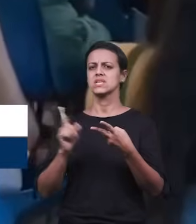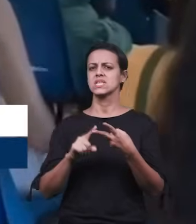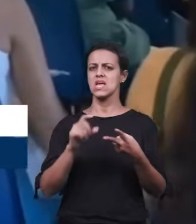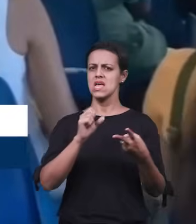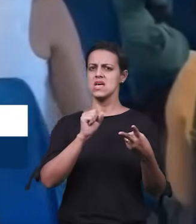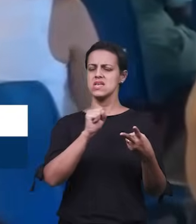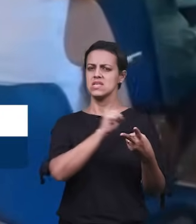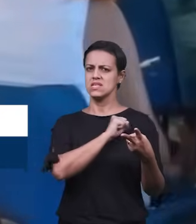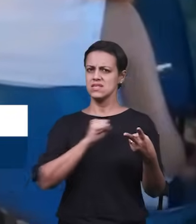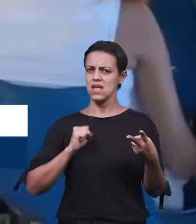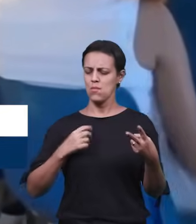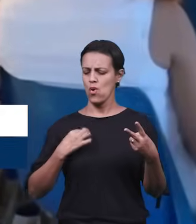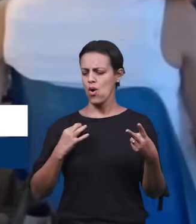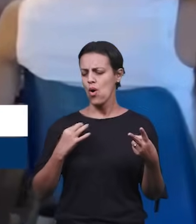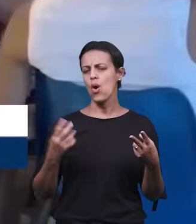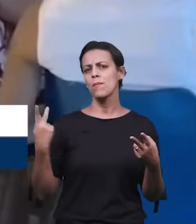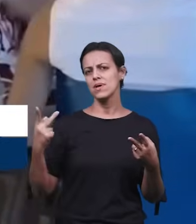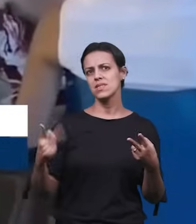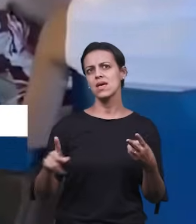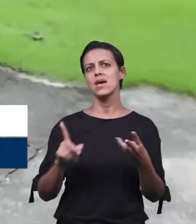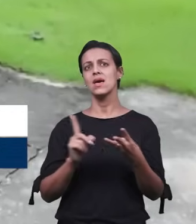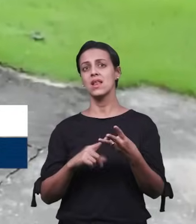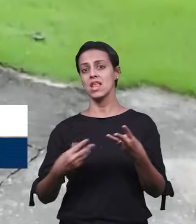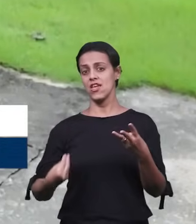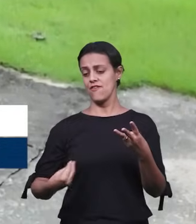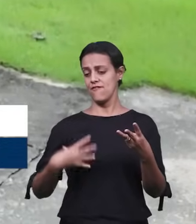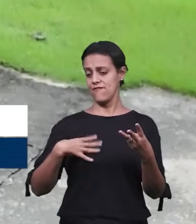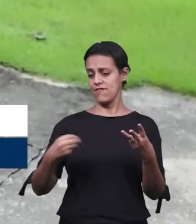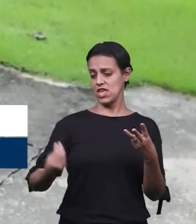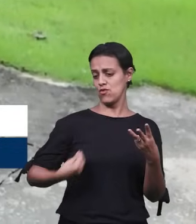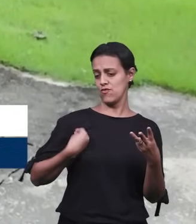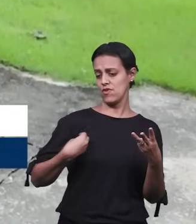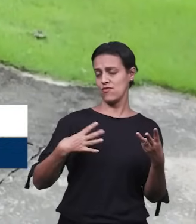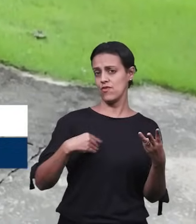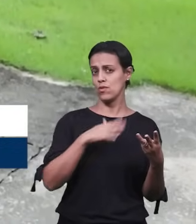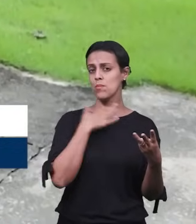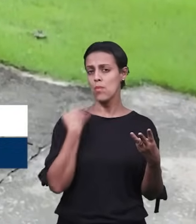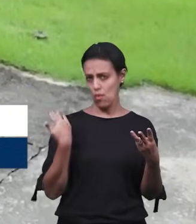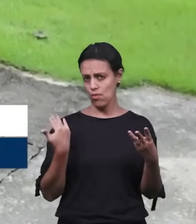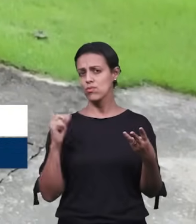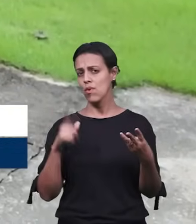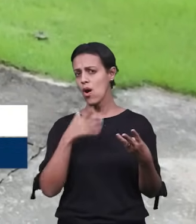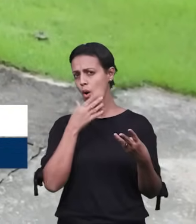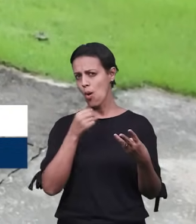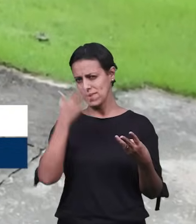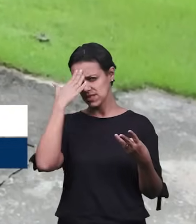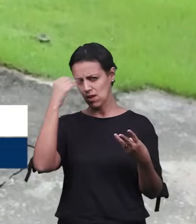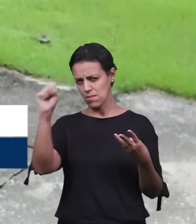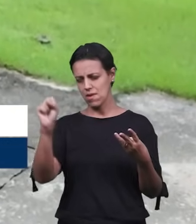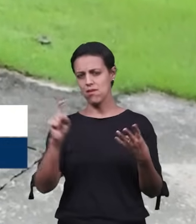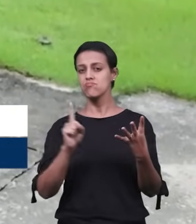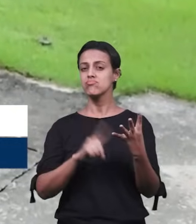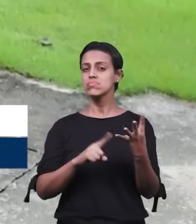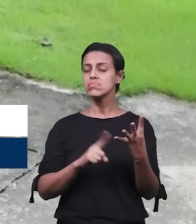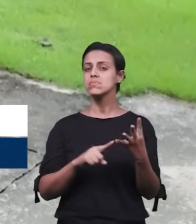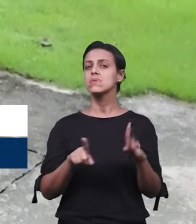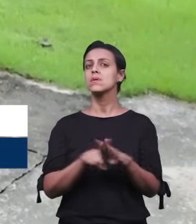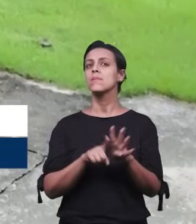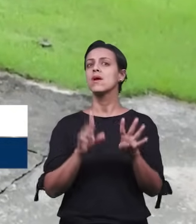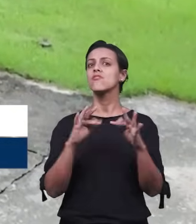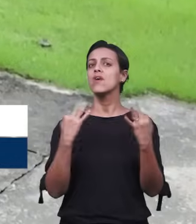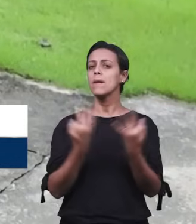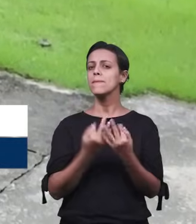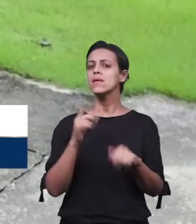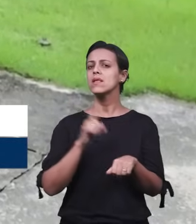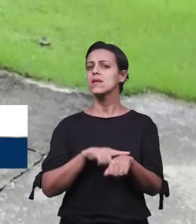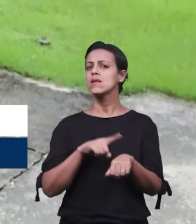túnica de Samuel, a aula que falava sobre o filho vivo e o filho morto também, sobre a experiência de Salomão, né? E por último, na parte da manhã, tivemos a aula